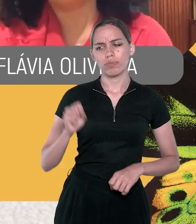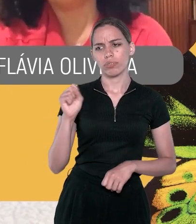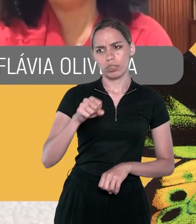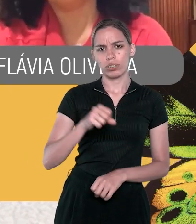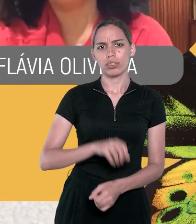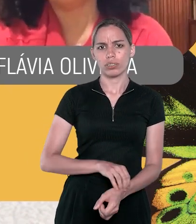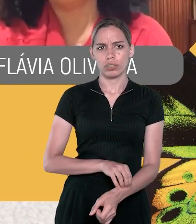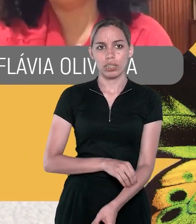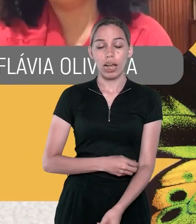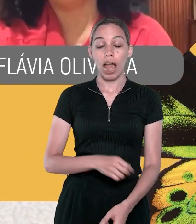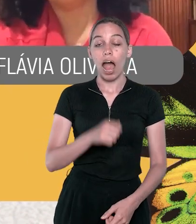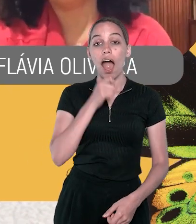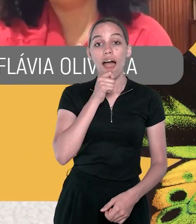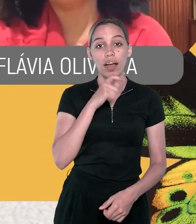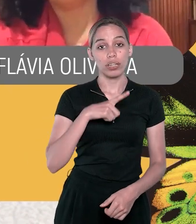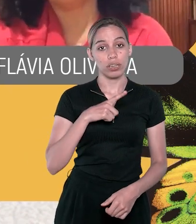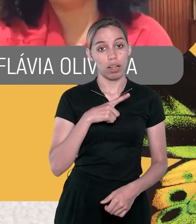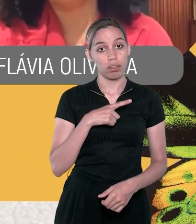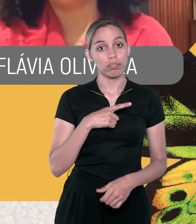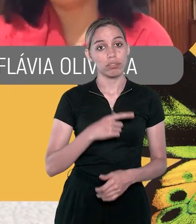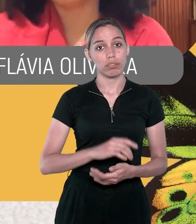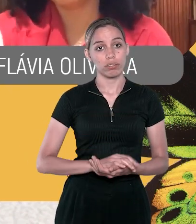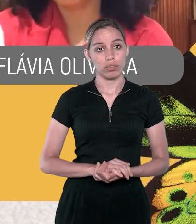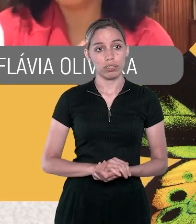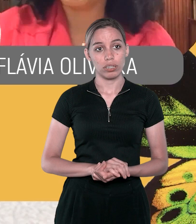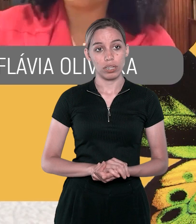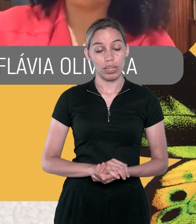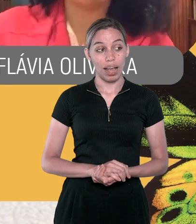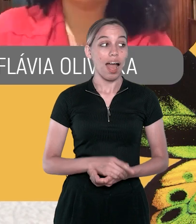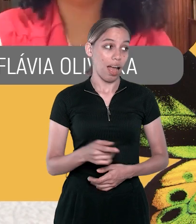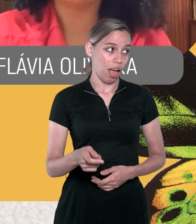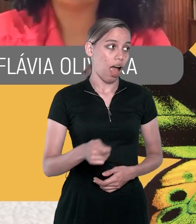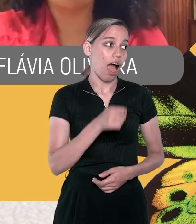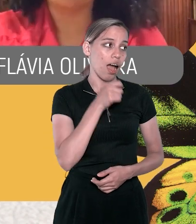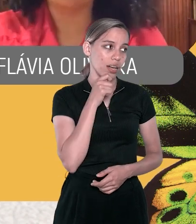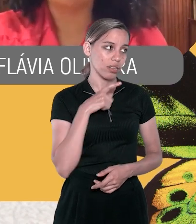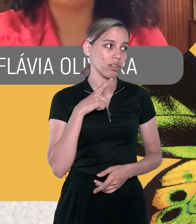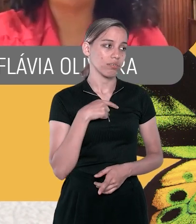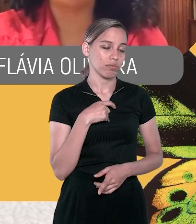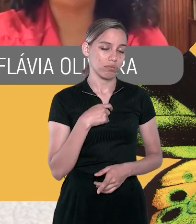muita pancada. E essa é outra coisa que eu tento mostrar. Quer dizer,